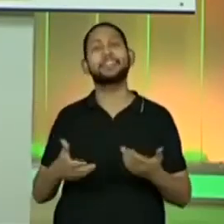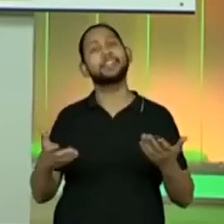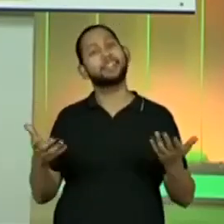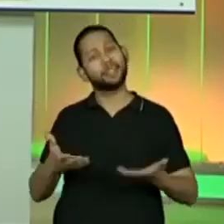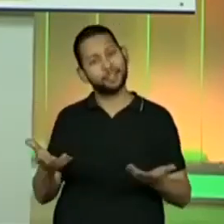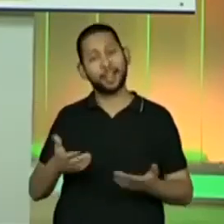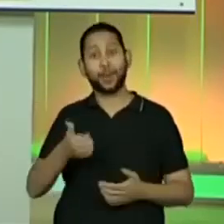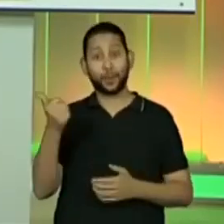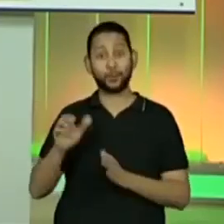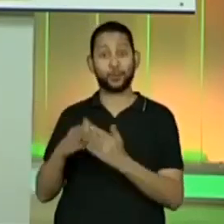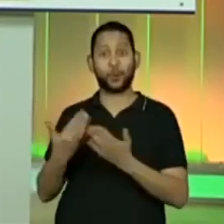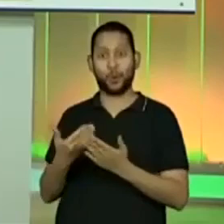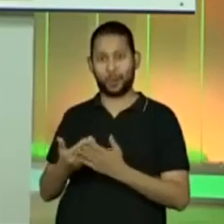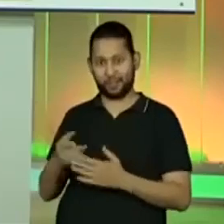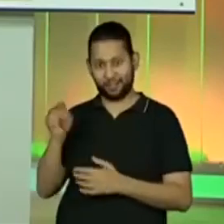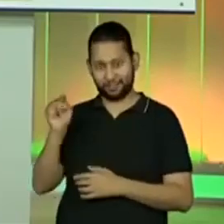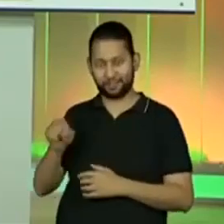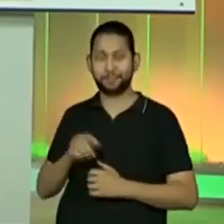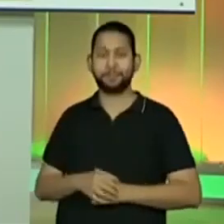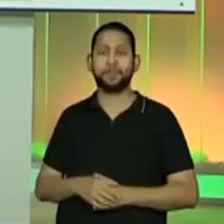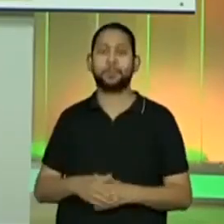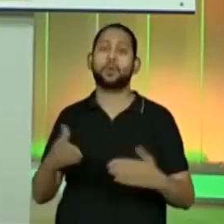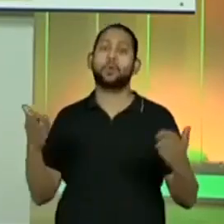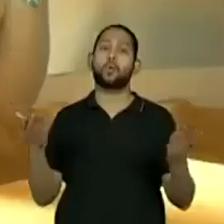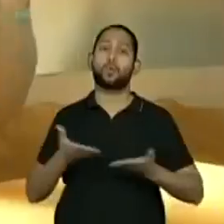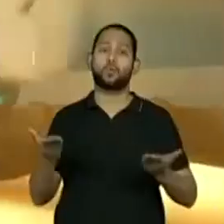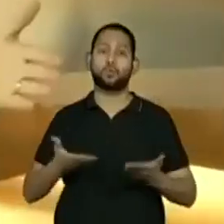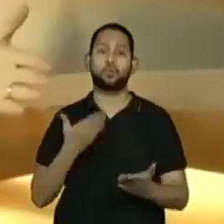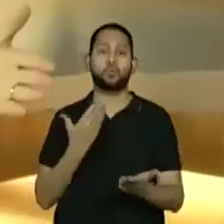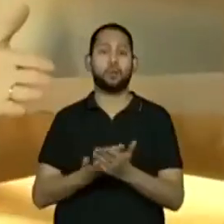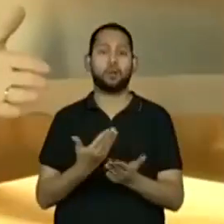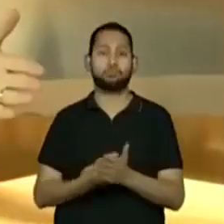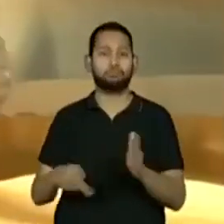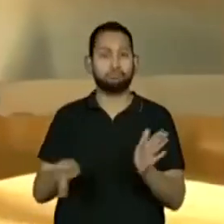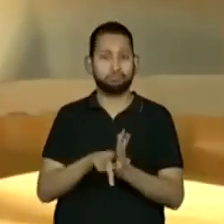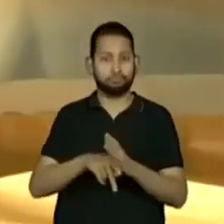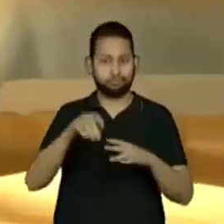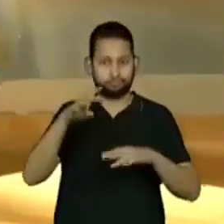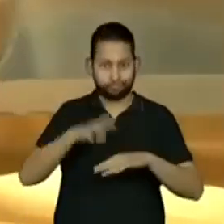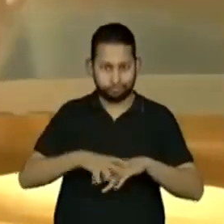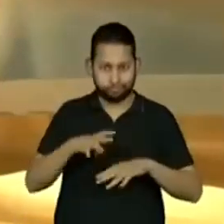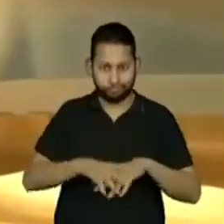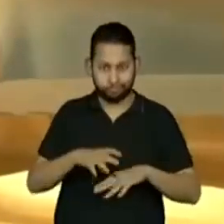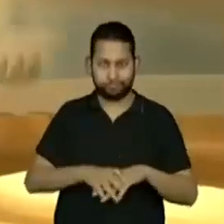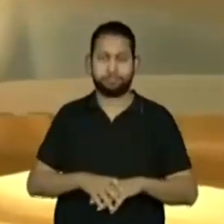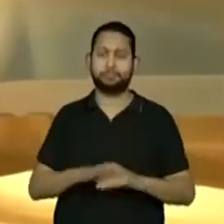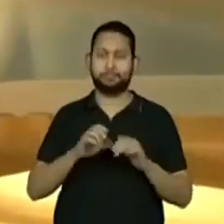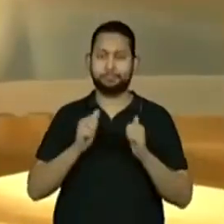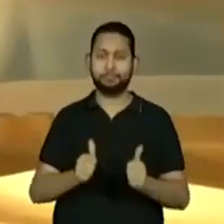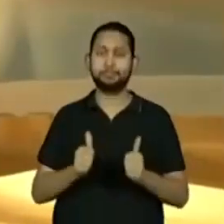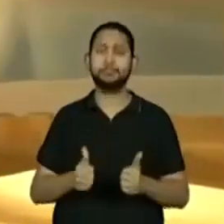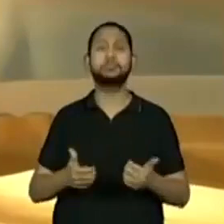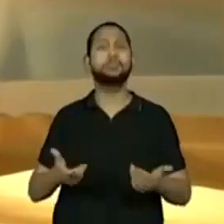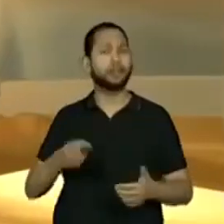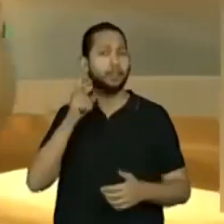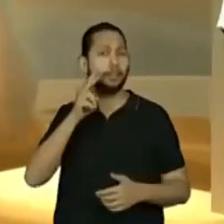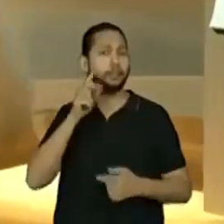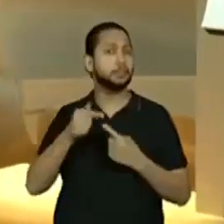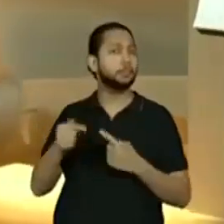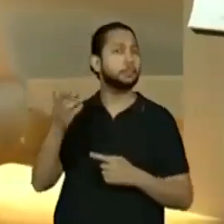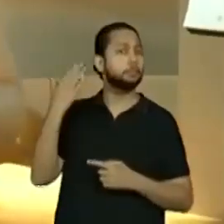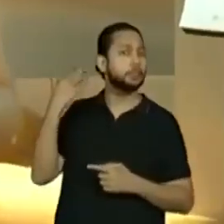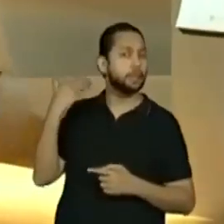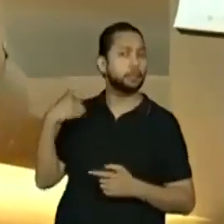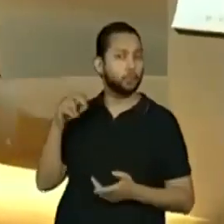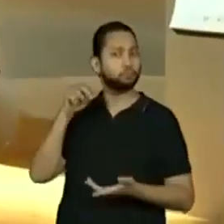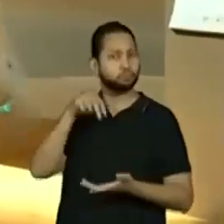de Oliveira Lara. Bom, nossa aula de hoje é de matemática, tá? Novamente, lembram, semana passada eu